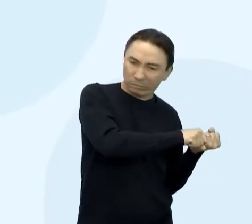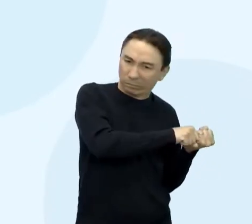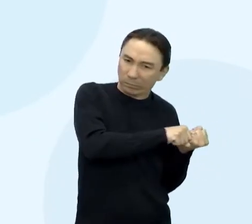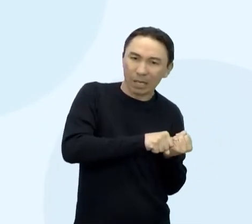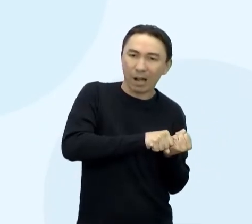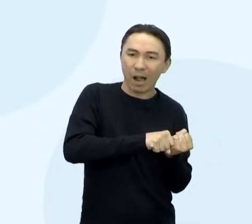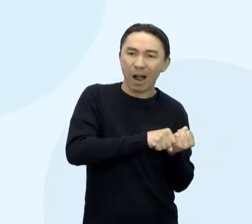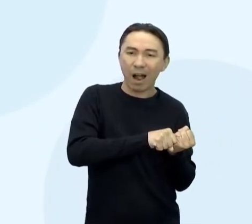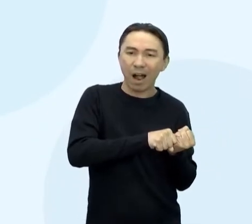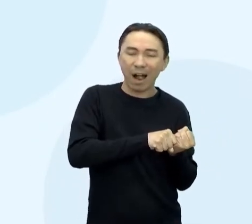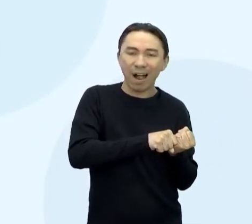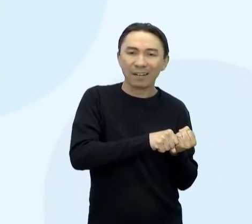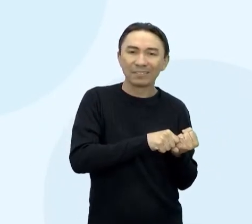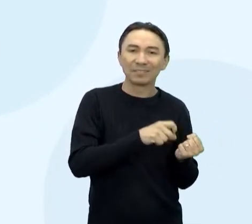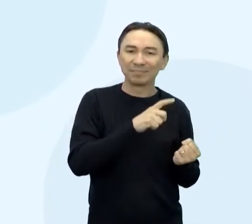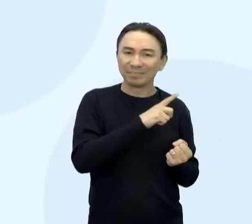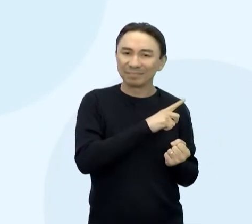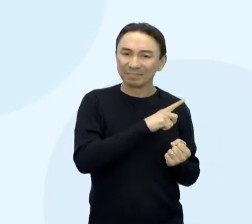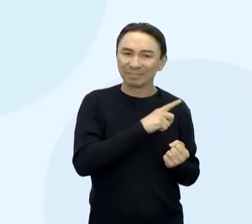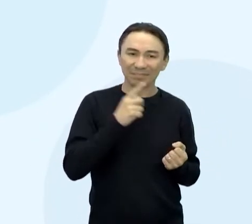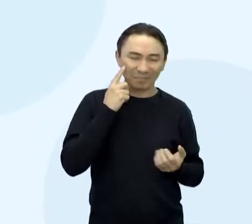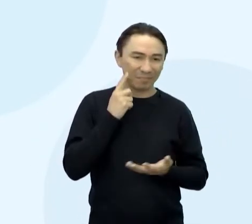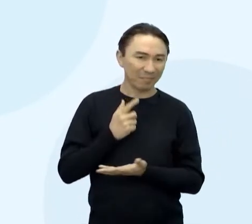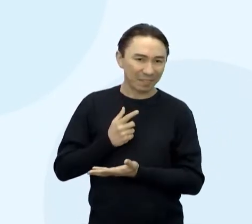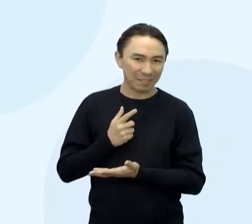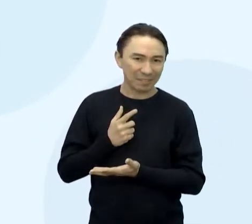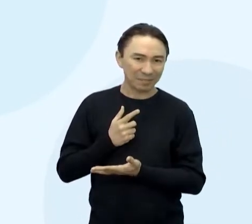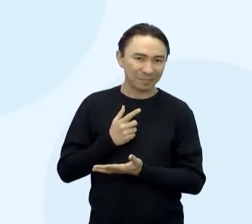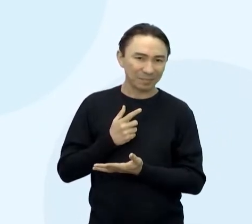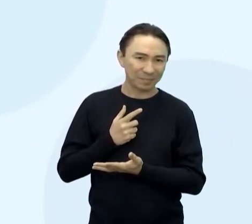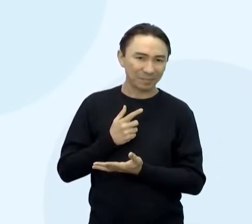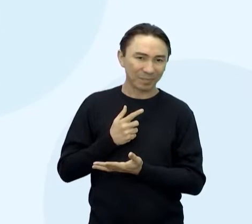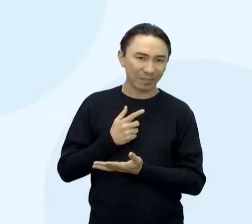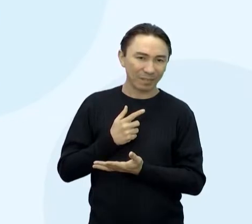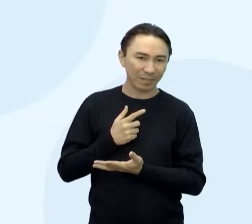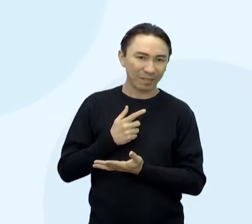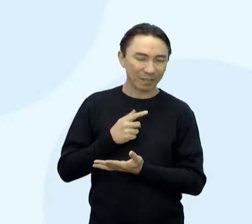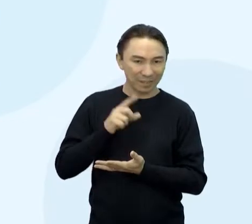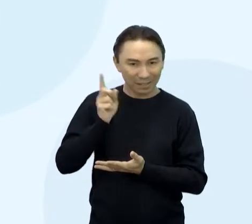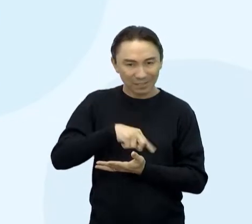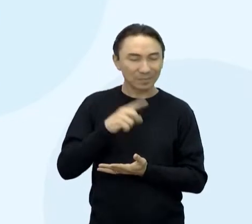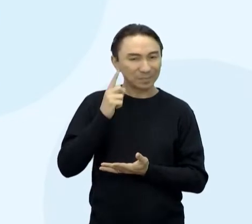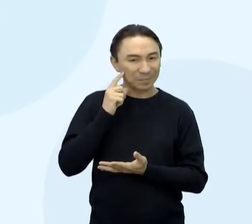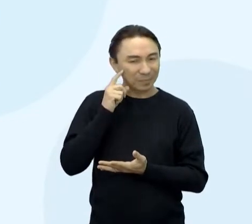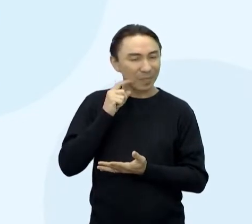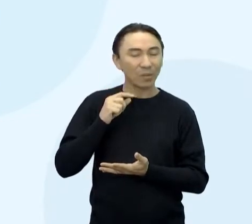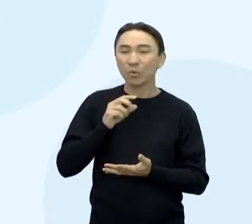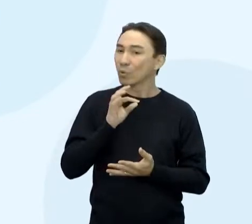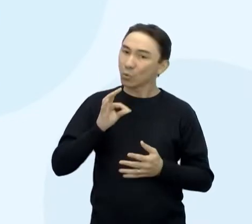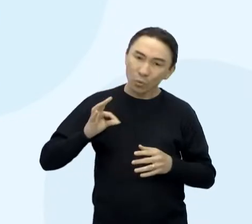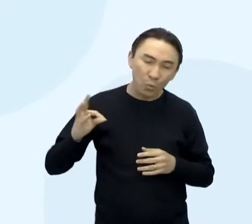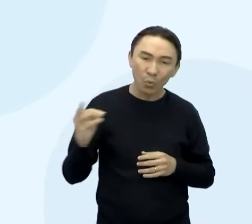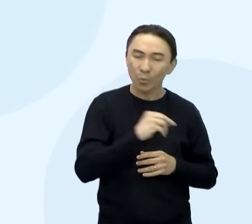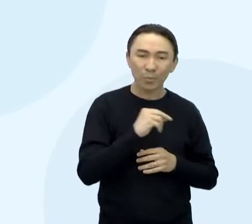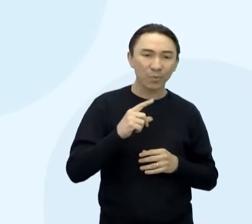num esforço e numa posição que, olha só,